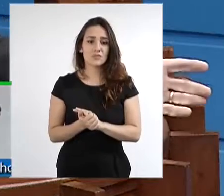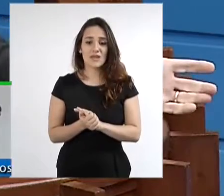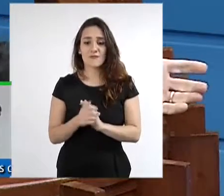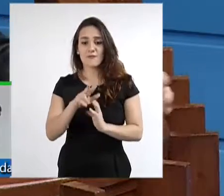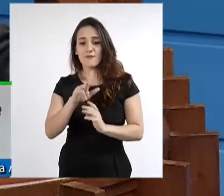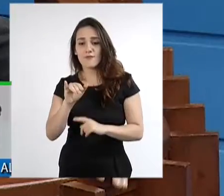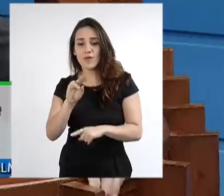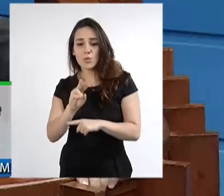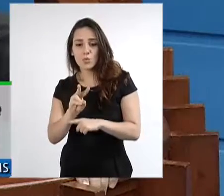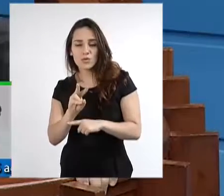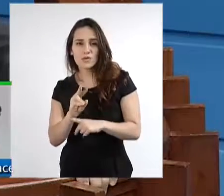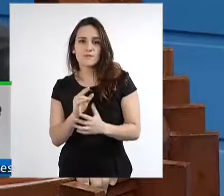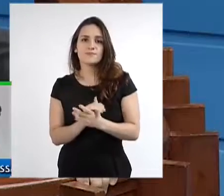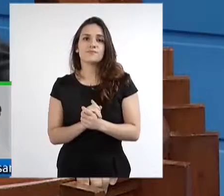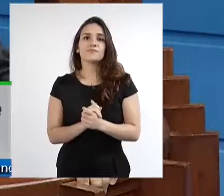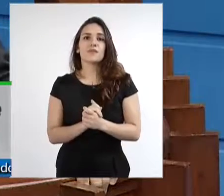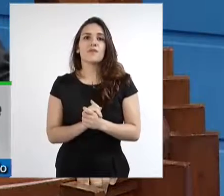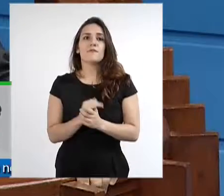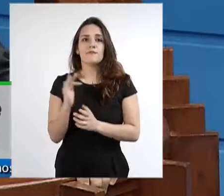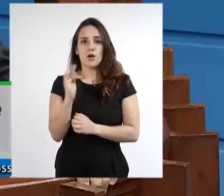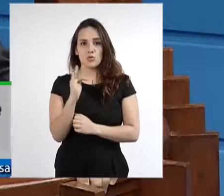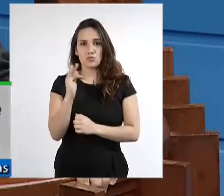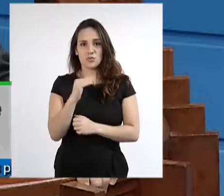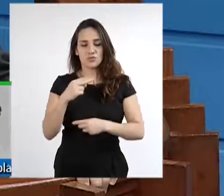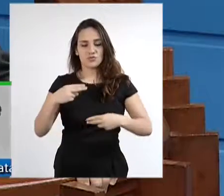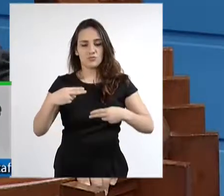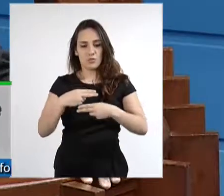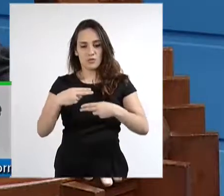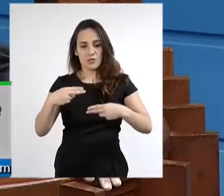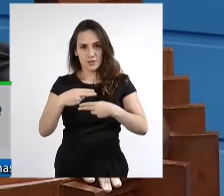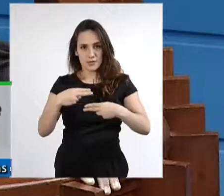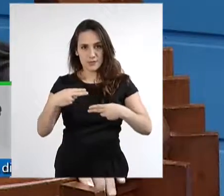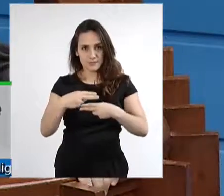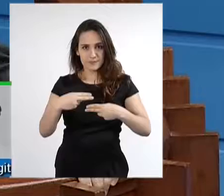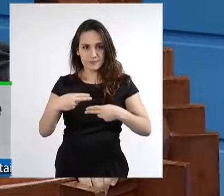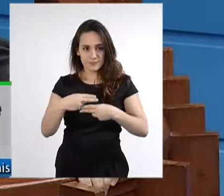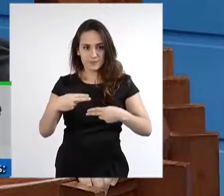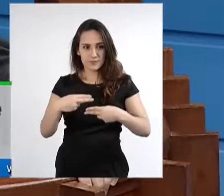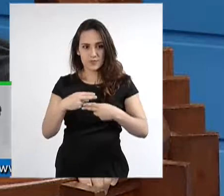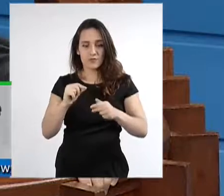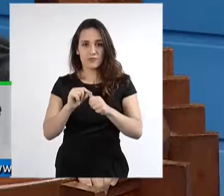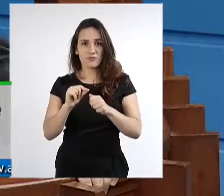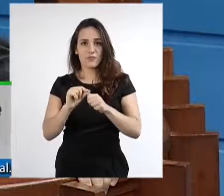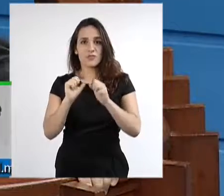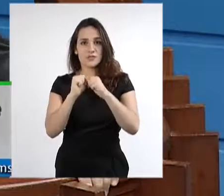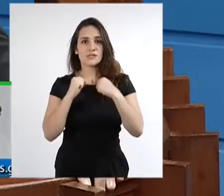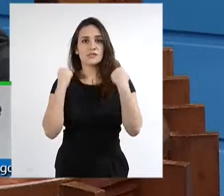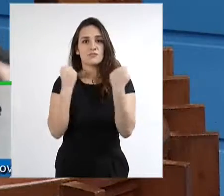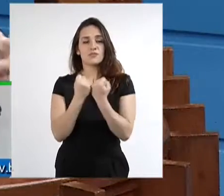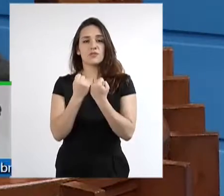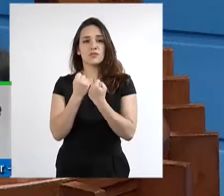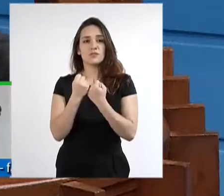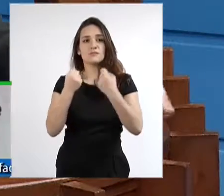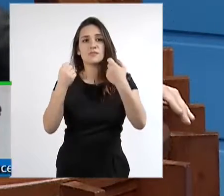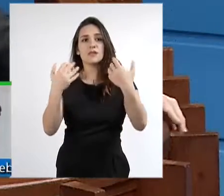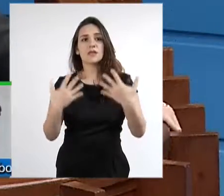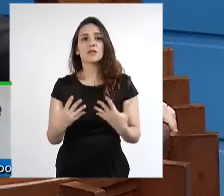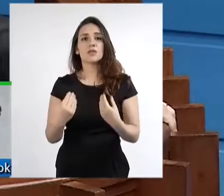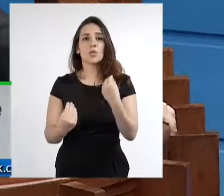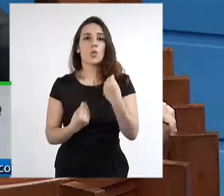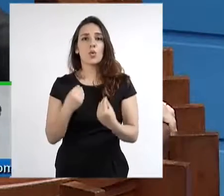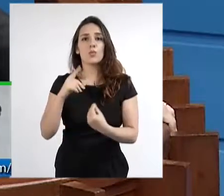A Unigran Campo Grande está fazendo um seminário sobre a importância de